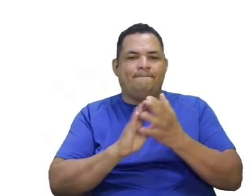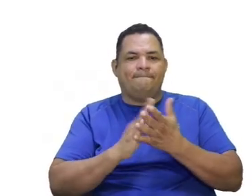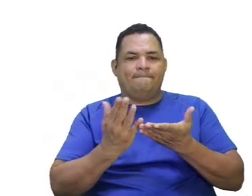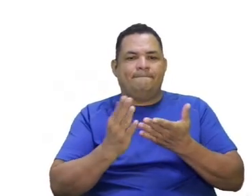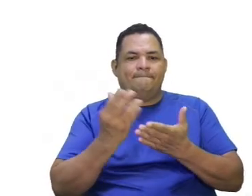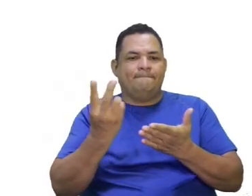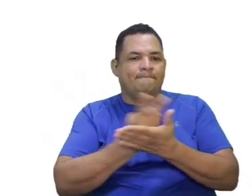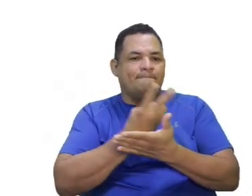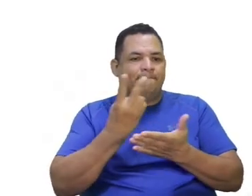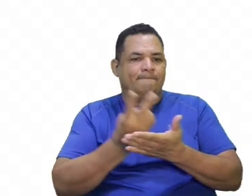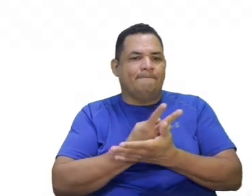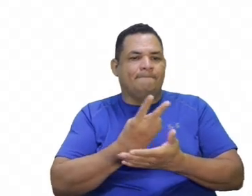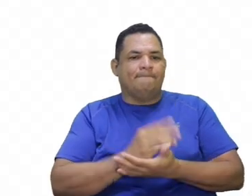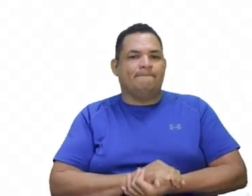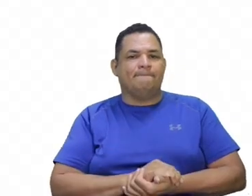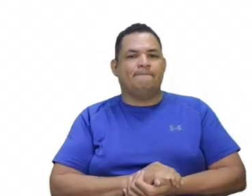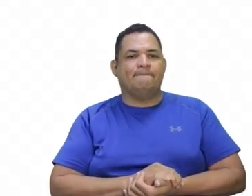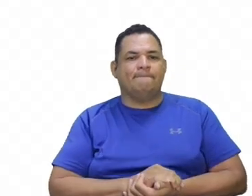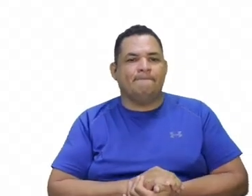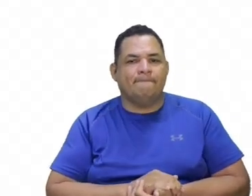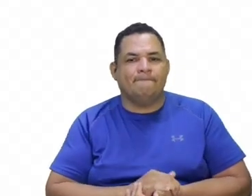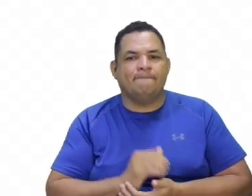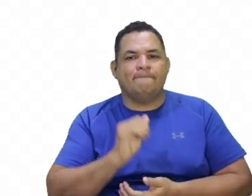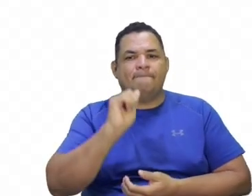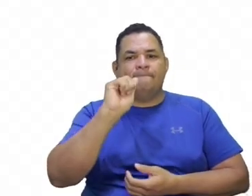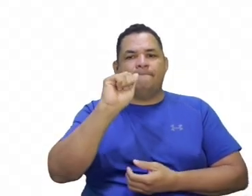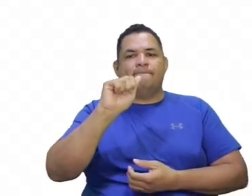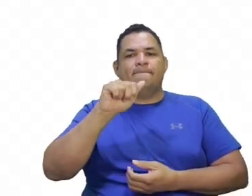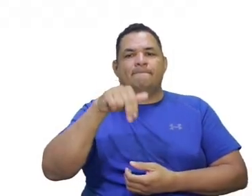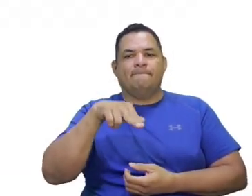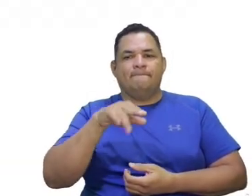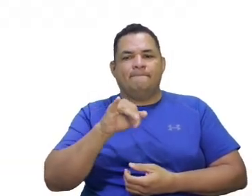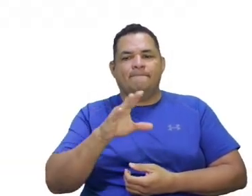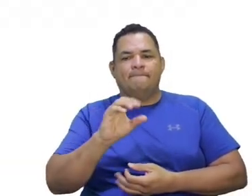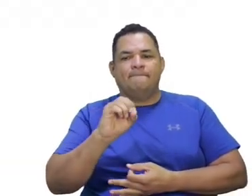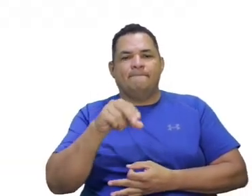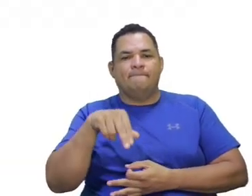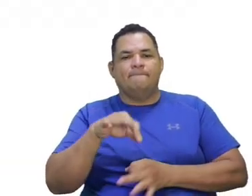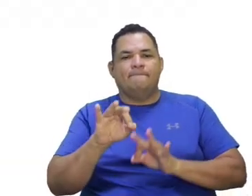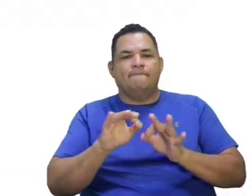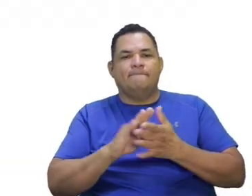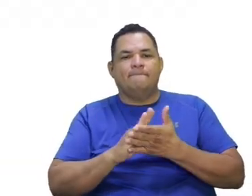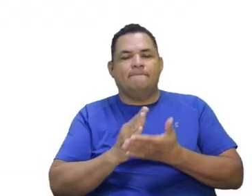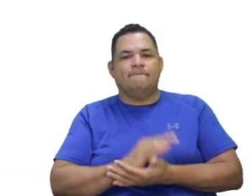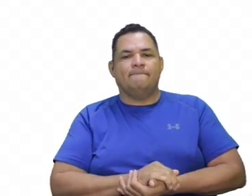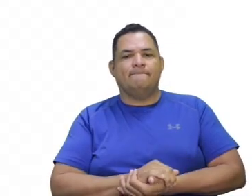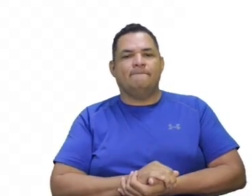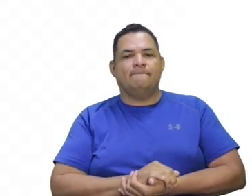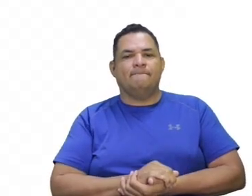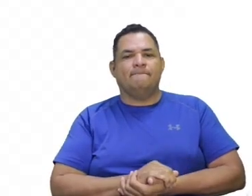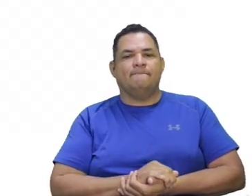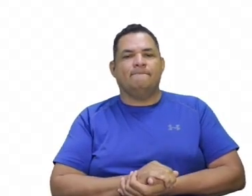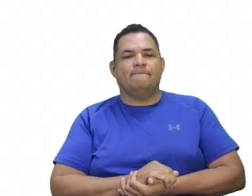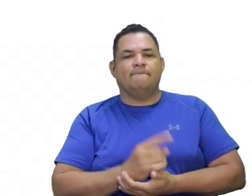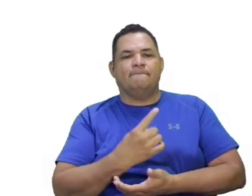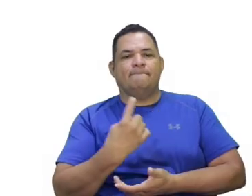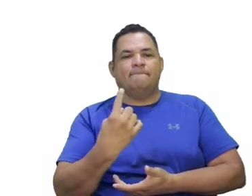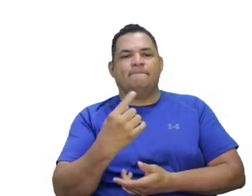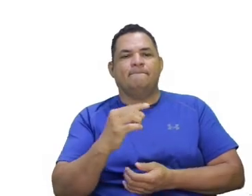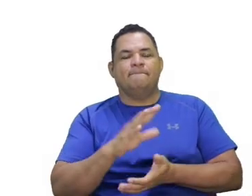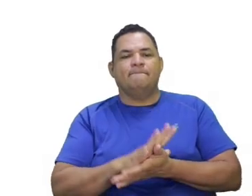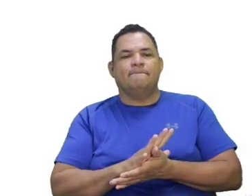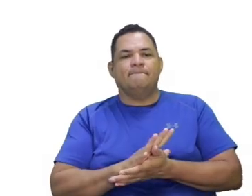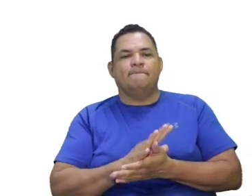modo errado. E os ânions? Os ânions é a mesma situação. Nós vamos